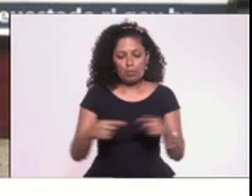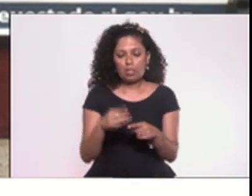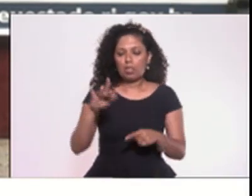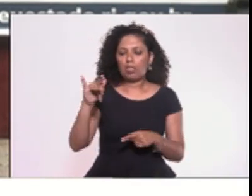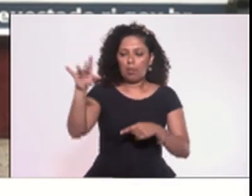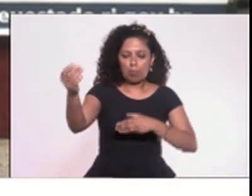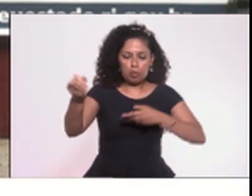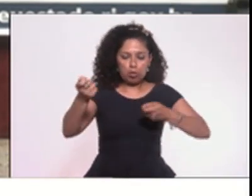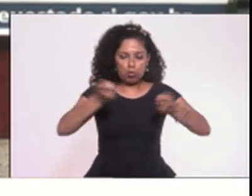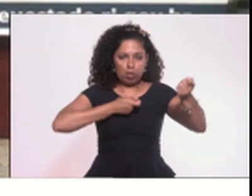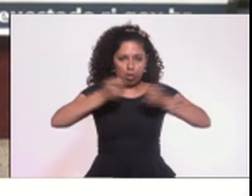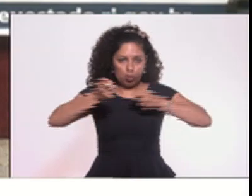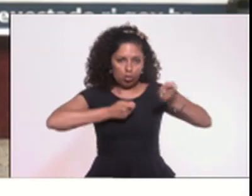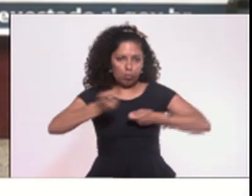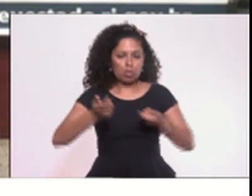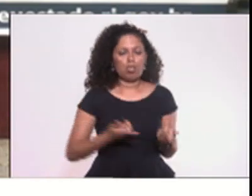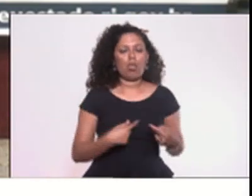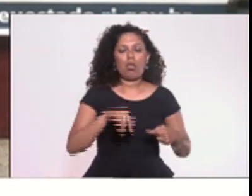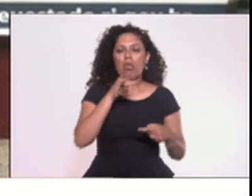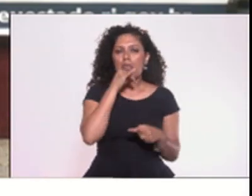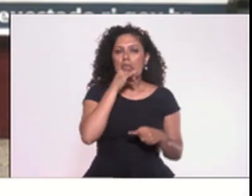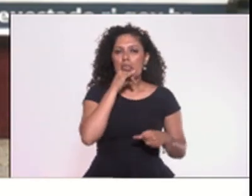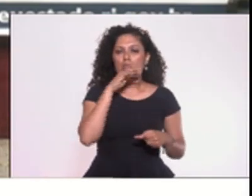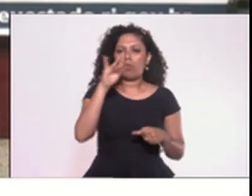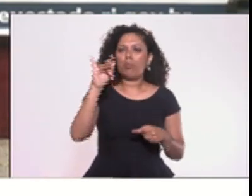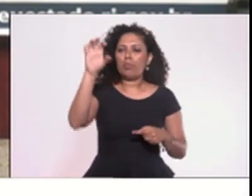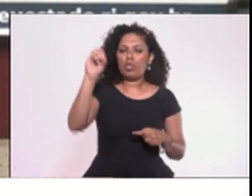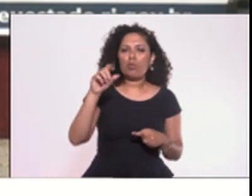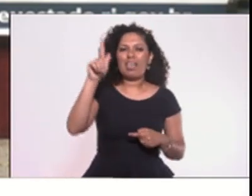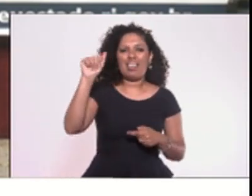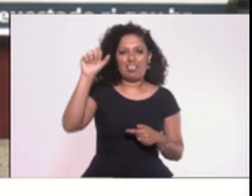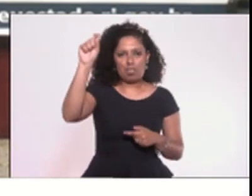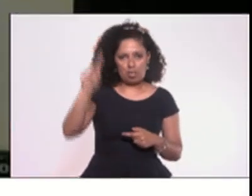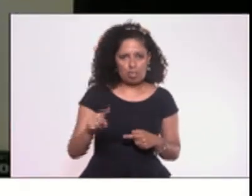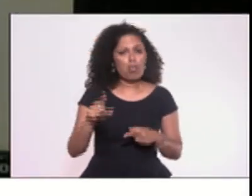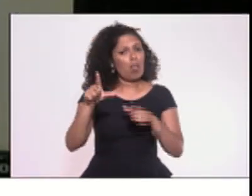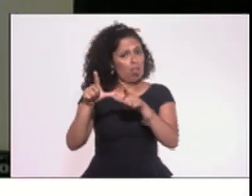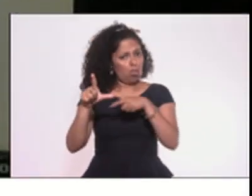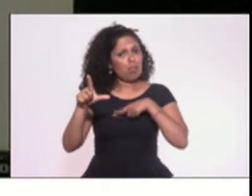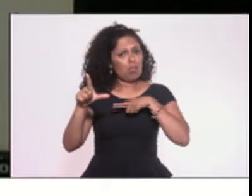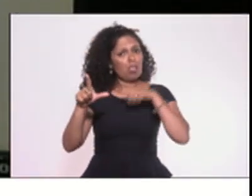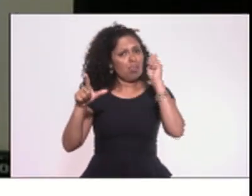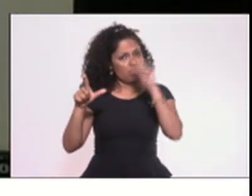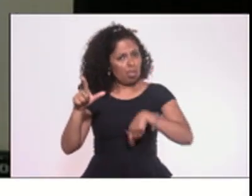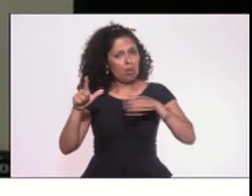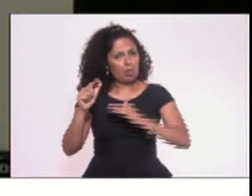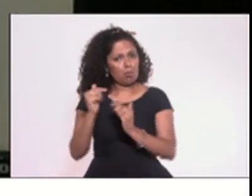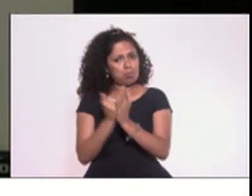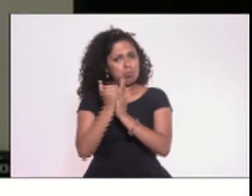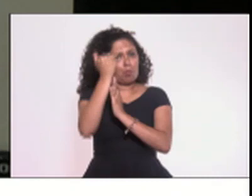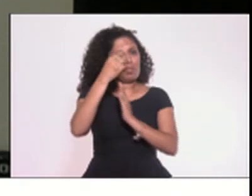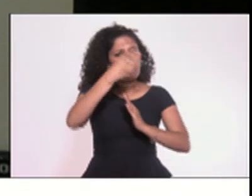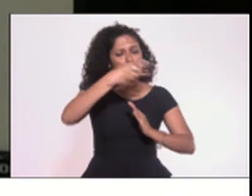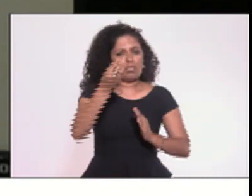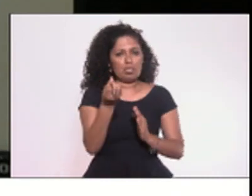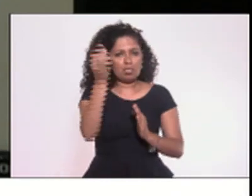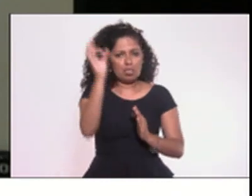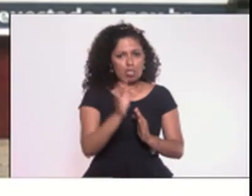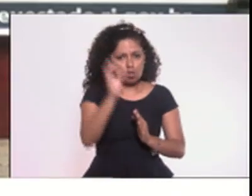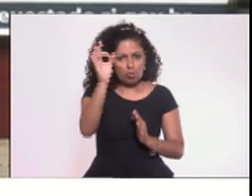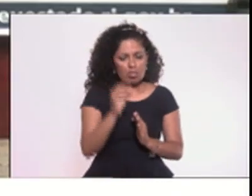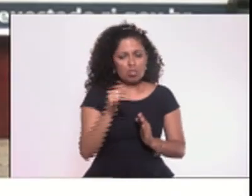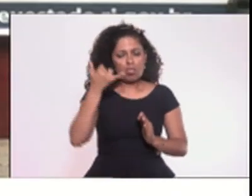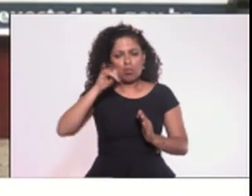bioeconomia. Na questão do biogás, por exemplo, que tem um potencial para atender 36% da demanda elétrica